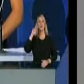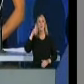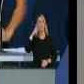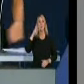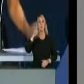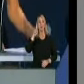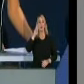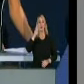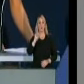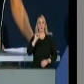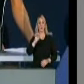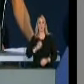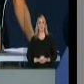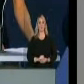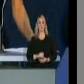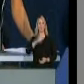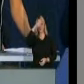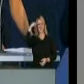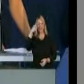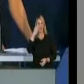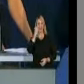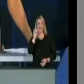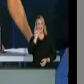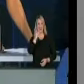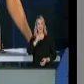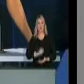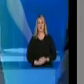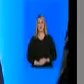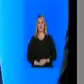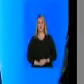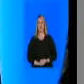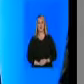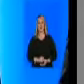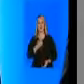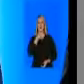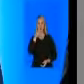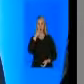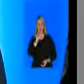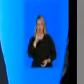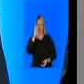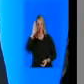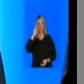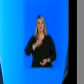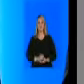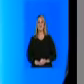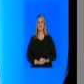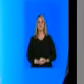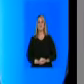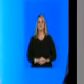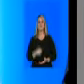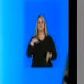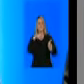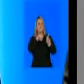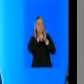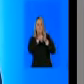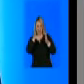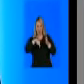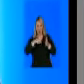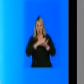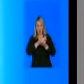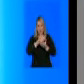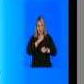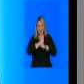Paulo. Você tem 30 segundos para a sua pergunta, Gustavo. Boa noite, candidato. Um levantamento no início desse ano apontou que o